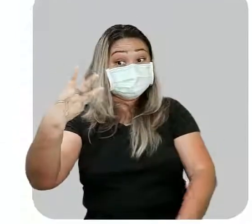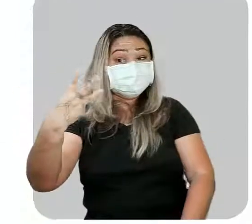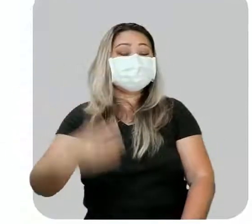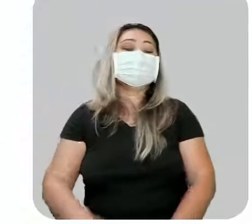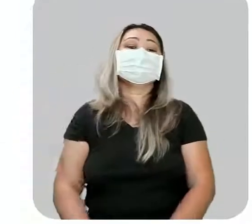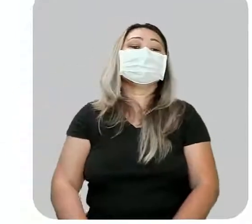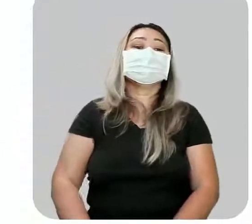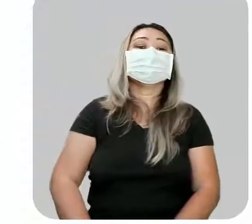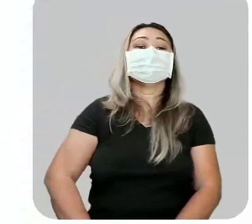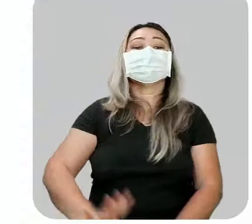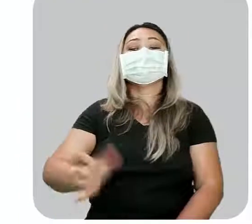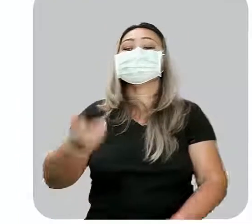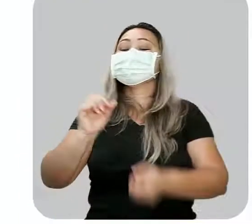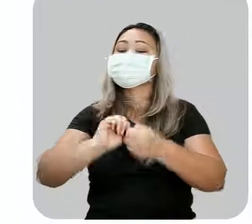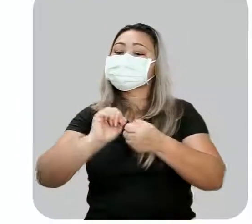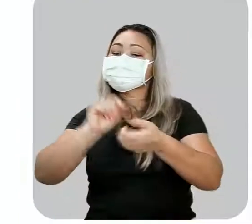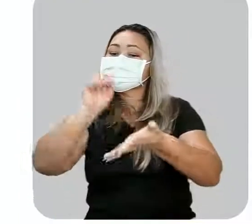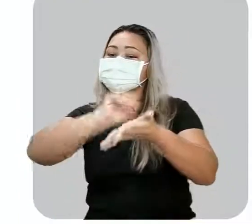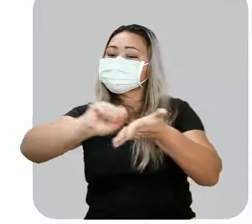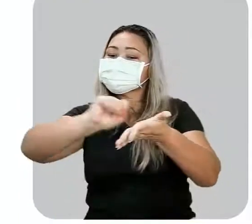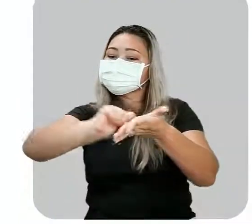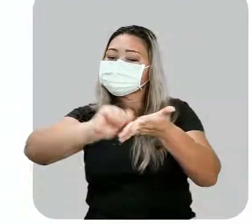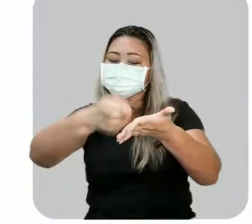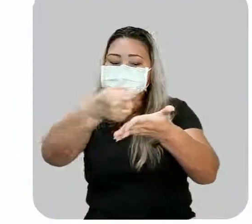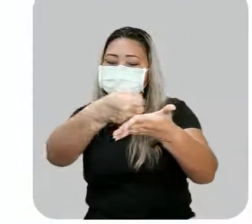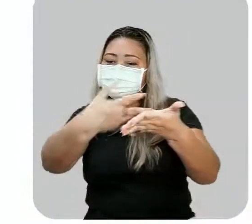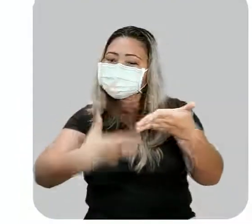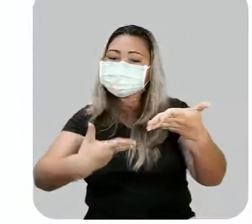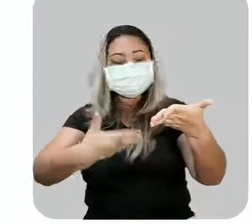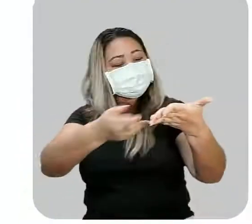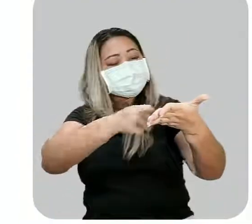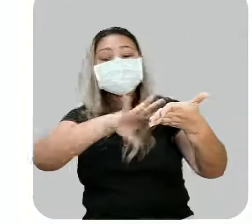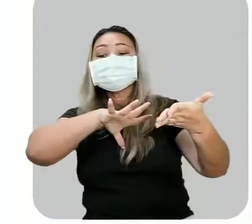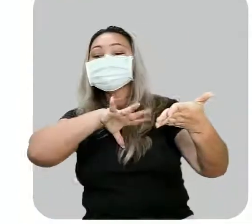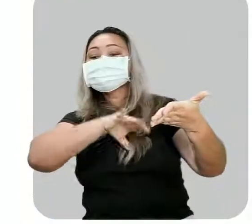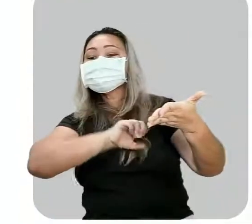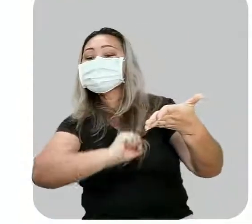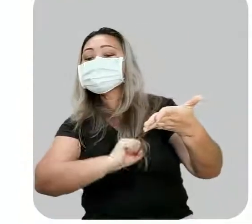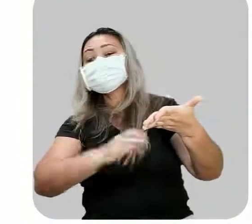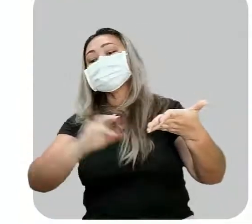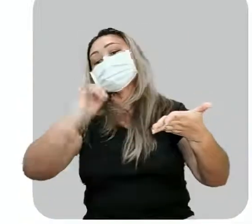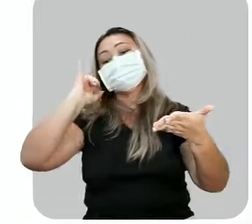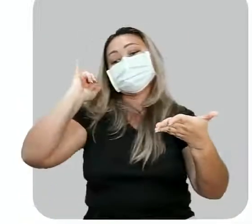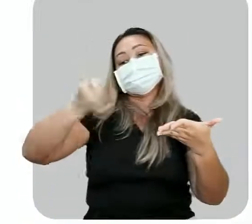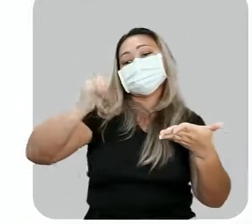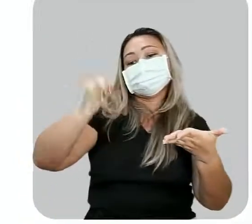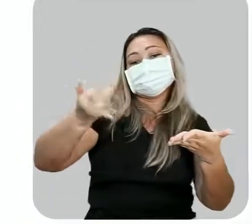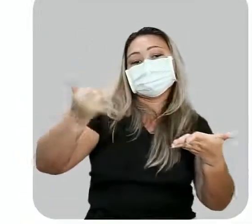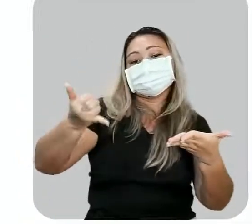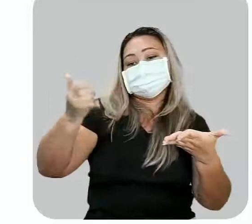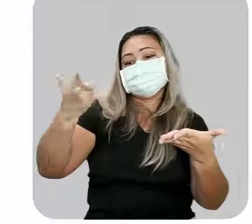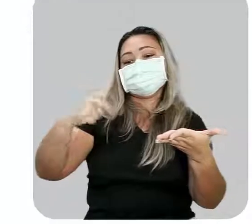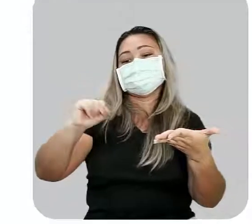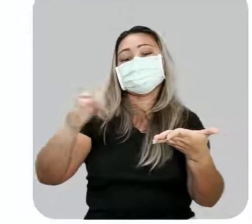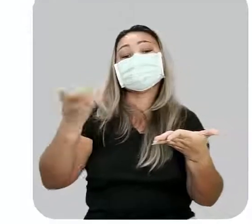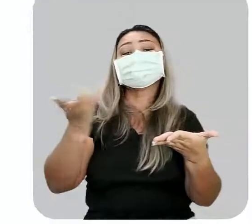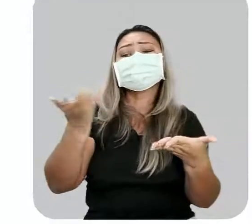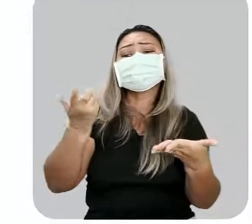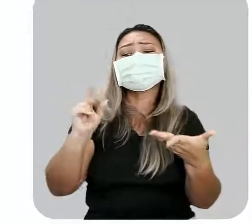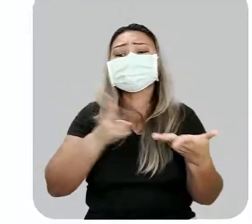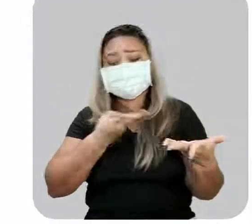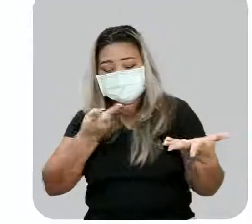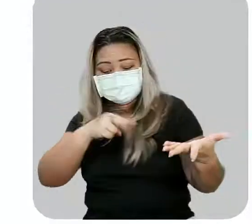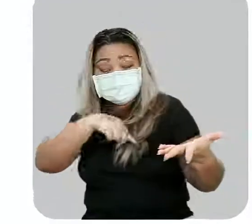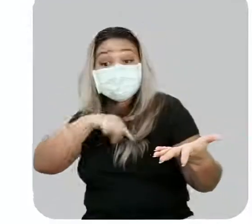1960. A prosa, quer seja no romance ou nos contos, busca